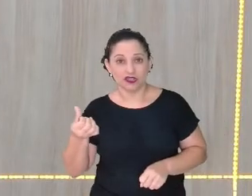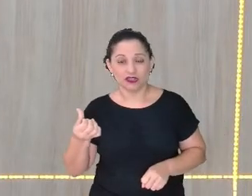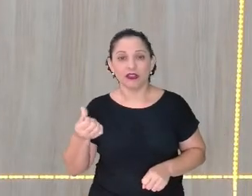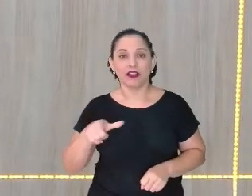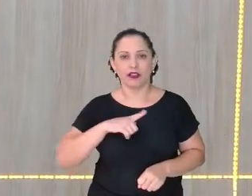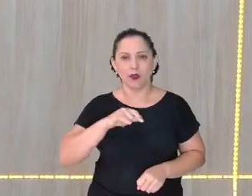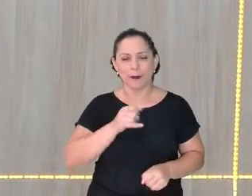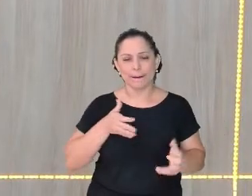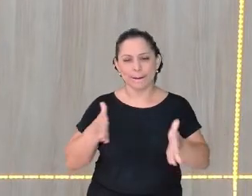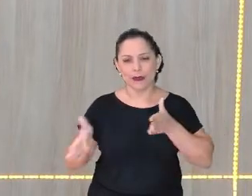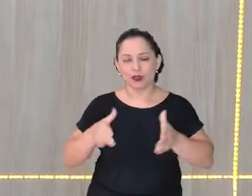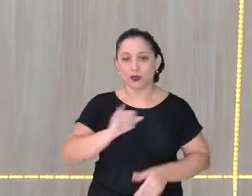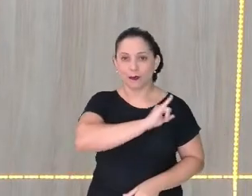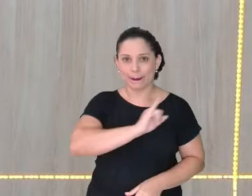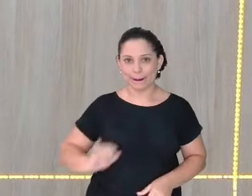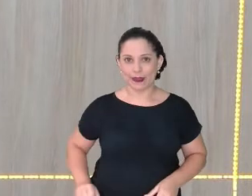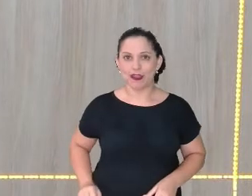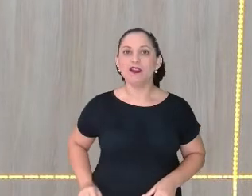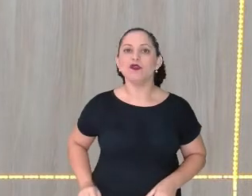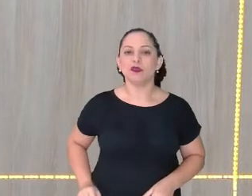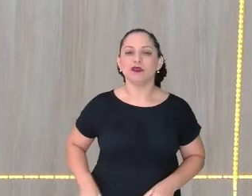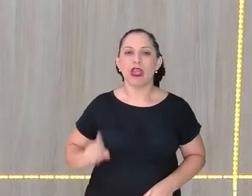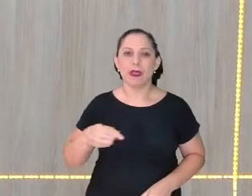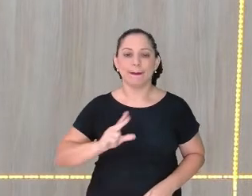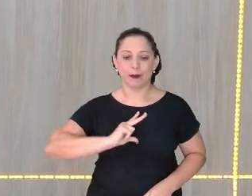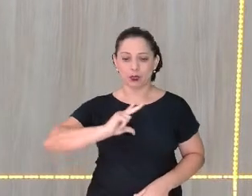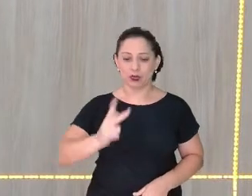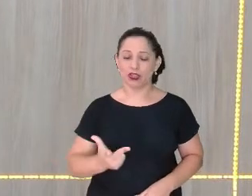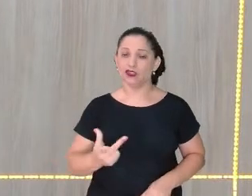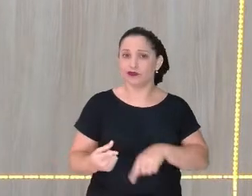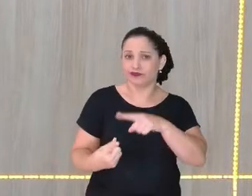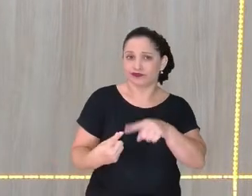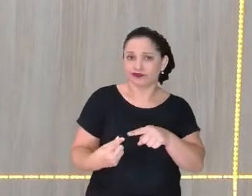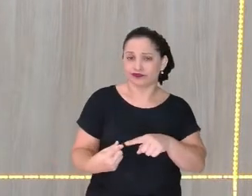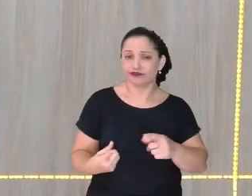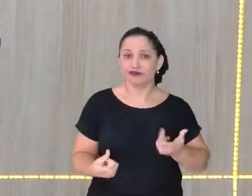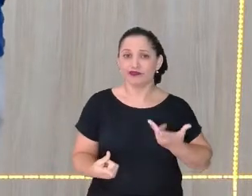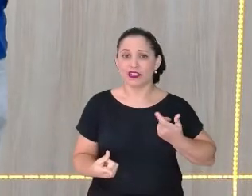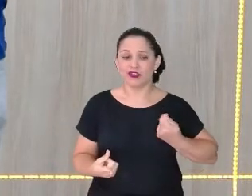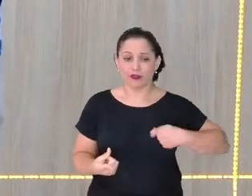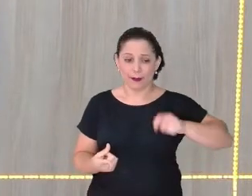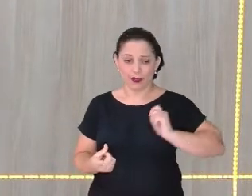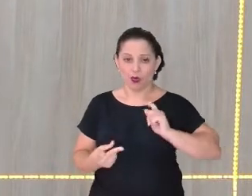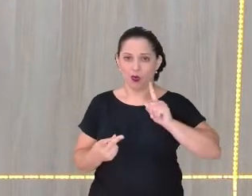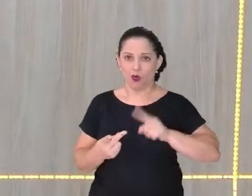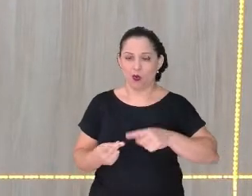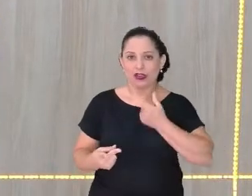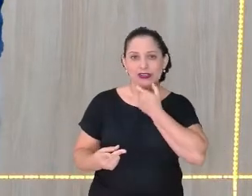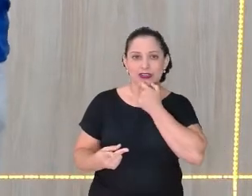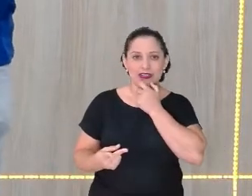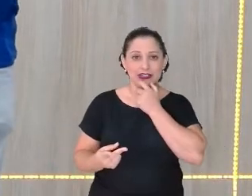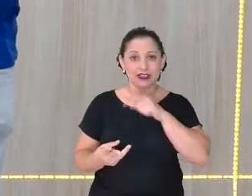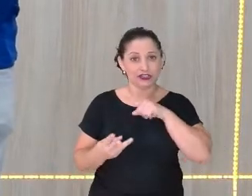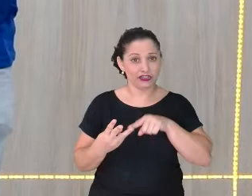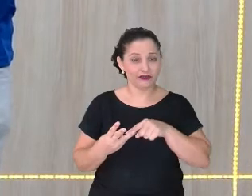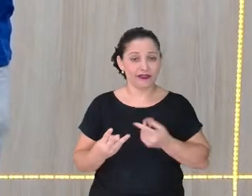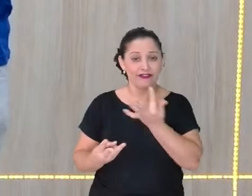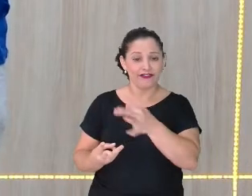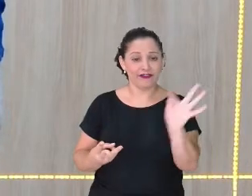impérios coloniais, portugueses, espanhóis, ingleses,